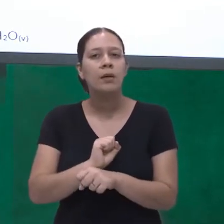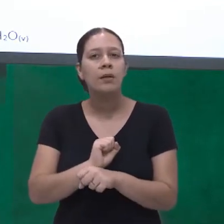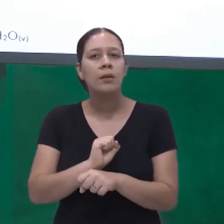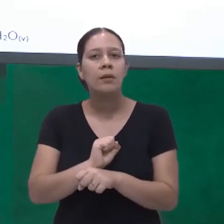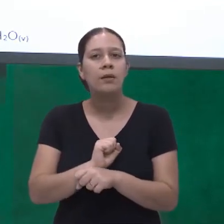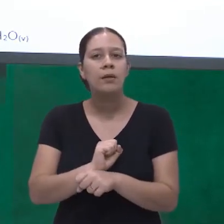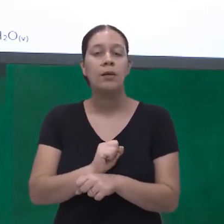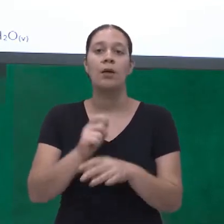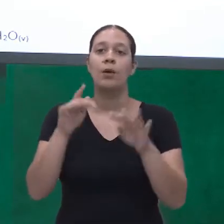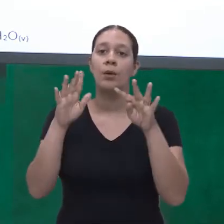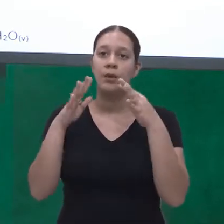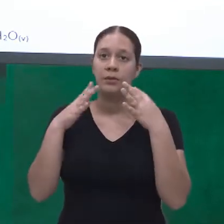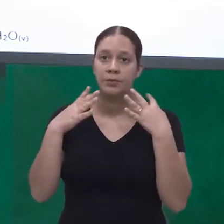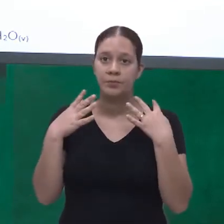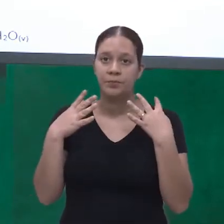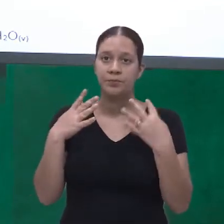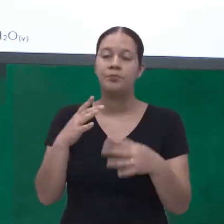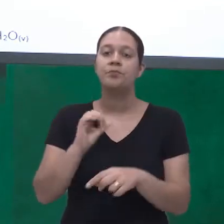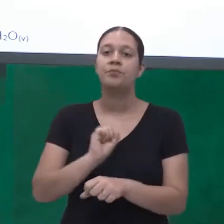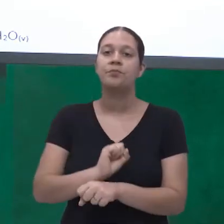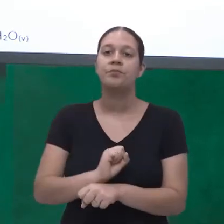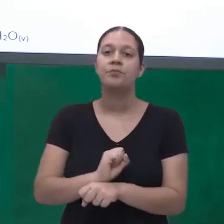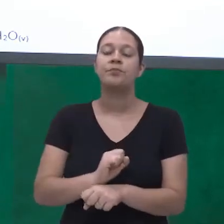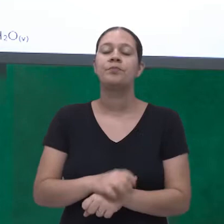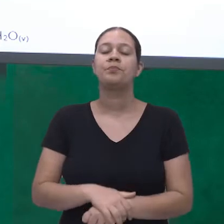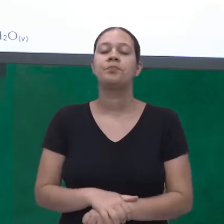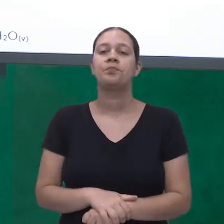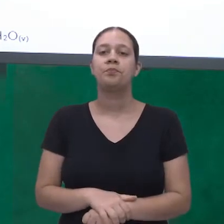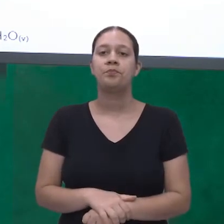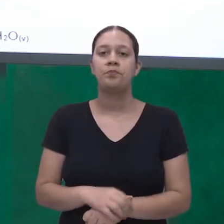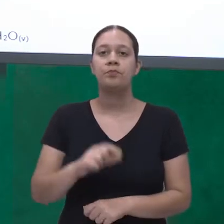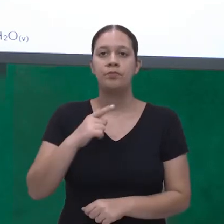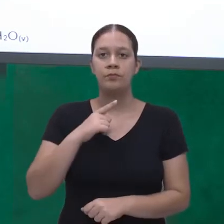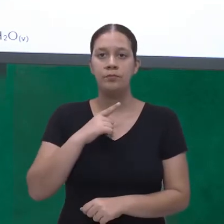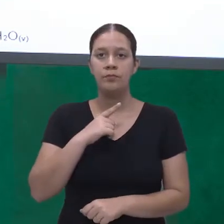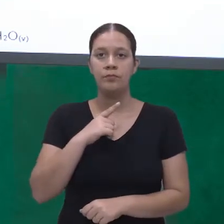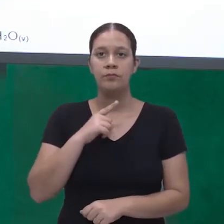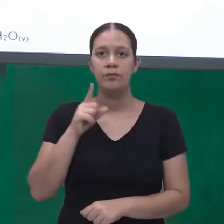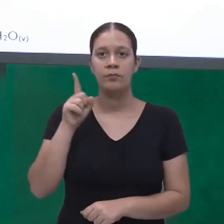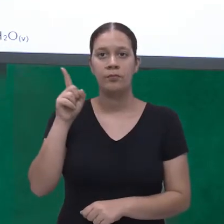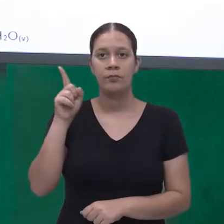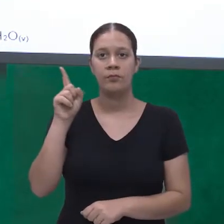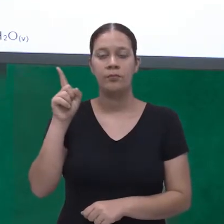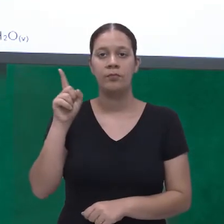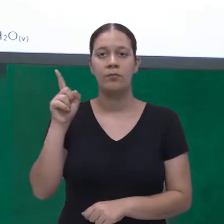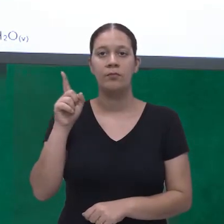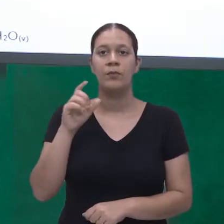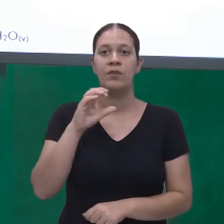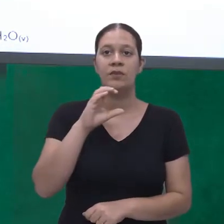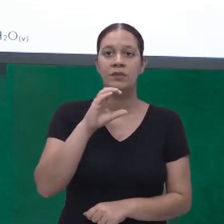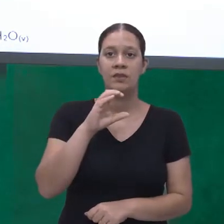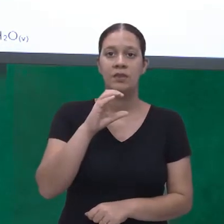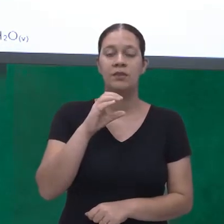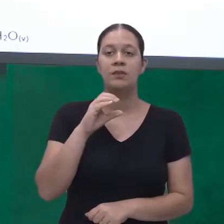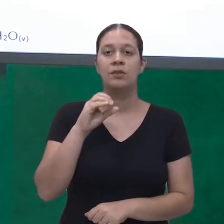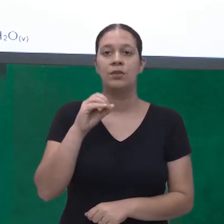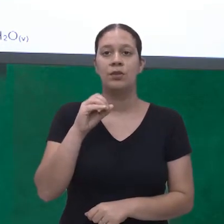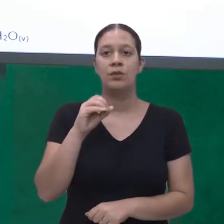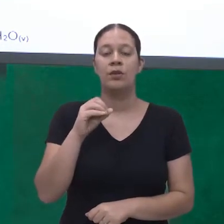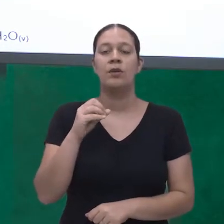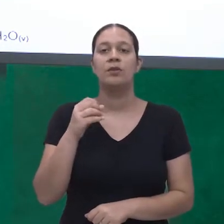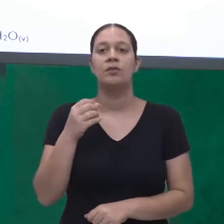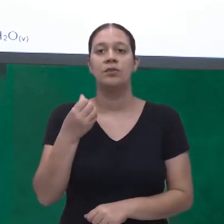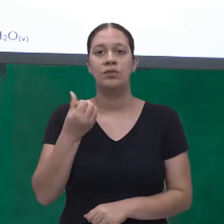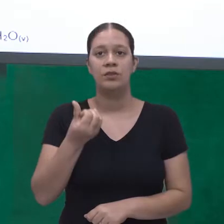uma paradinha, olha para mim, olha para cá, olha para cá. Aqui nós temos 6 oxigênios, 3